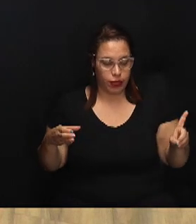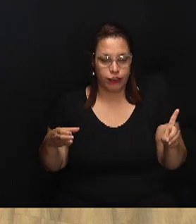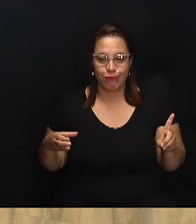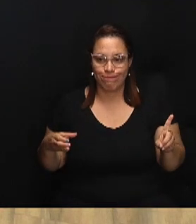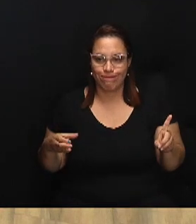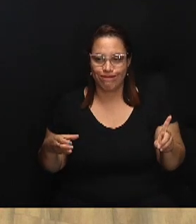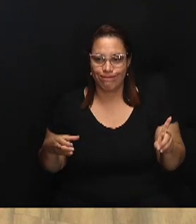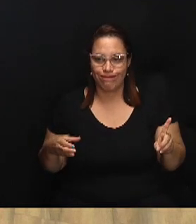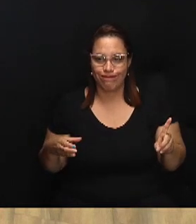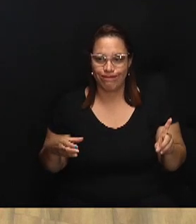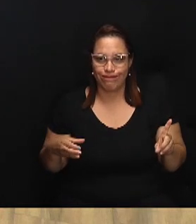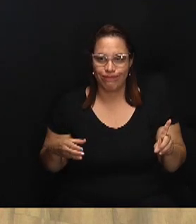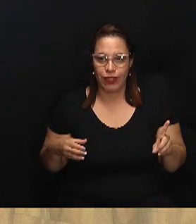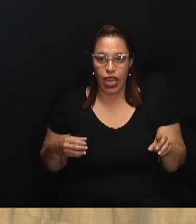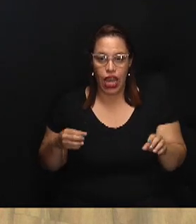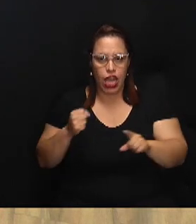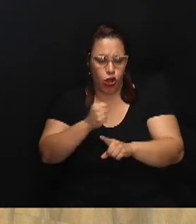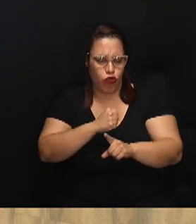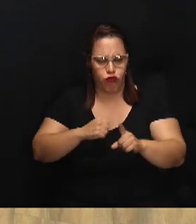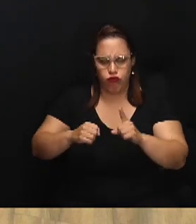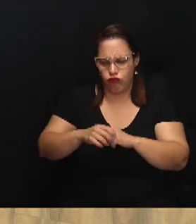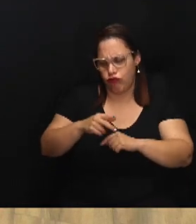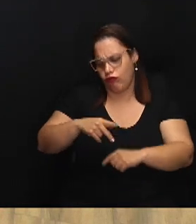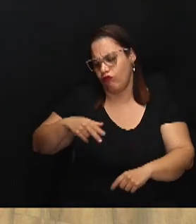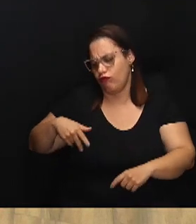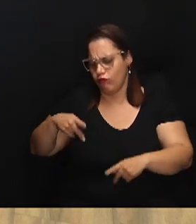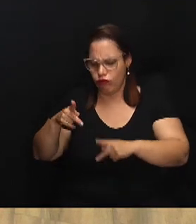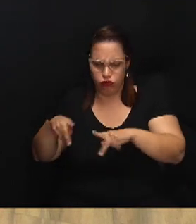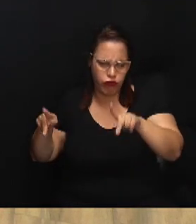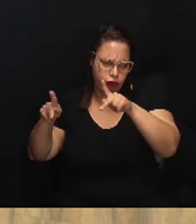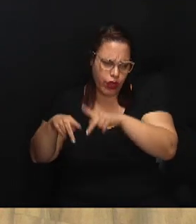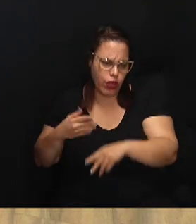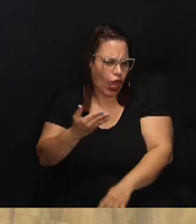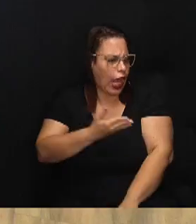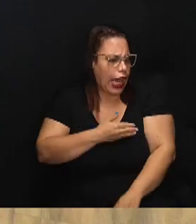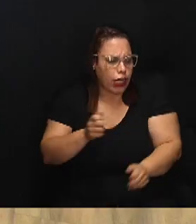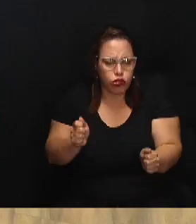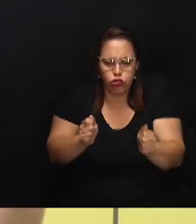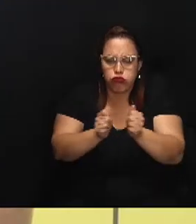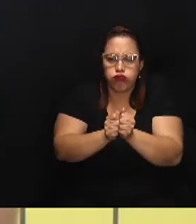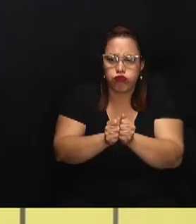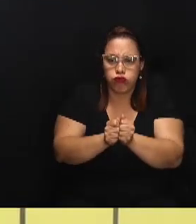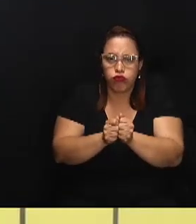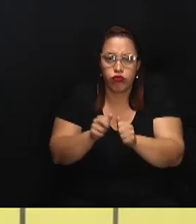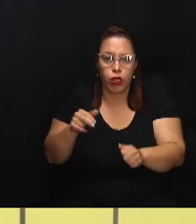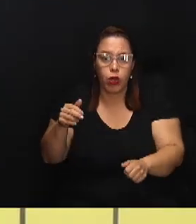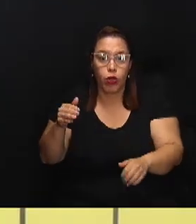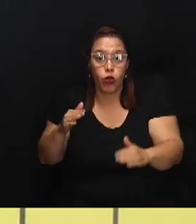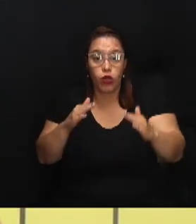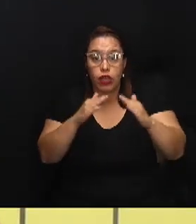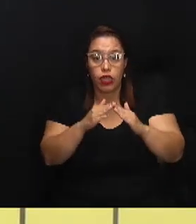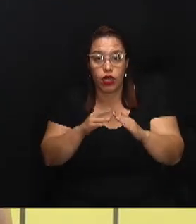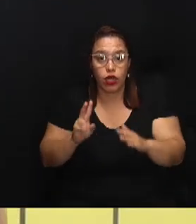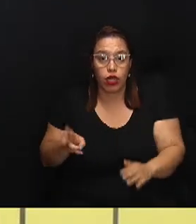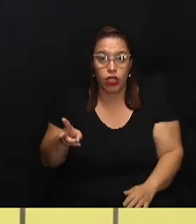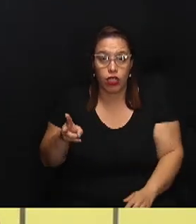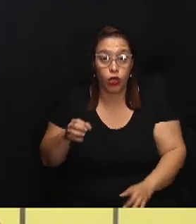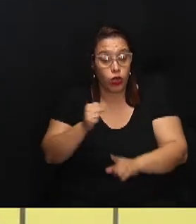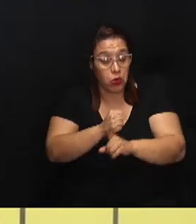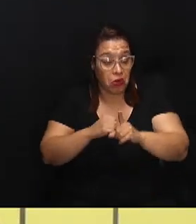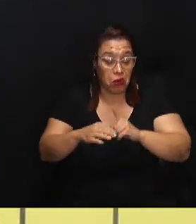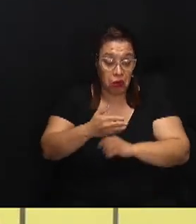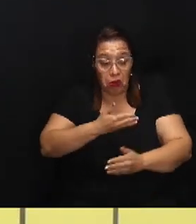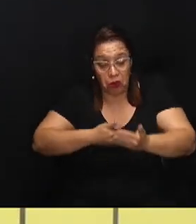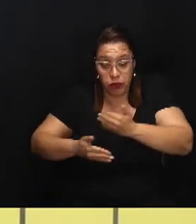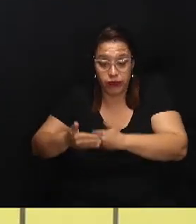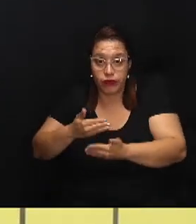era uma pessoa muito mais sociável, de sair, de todo final de semana estar com os amigos e nunca parar em casa e sempre socializando. Tá.